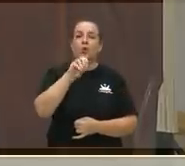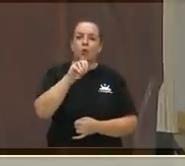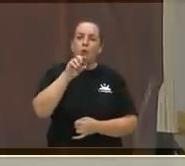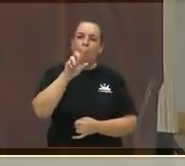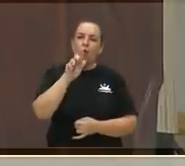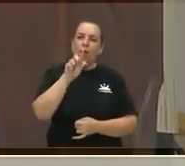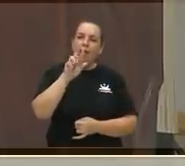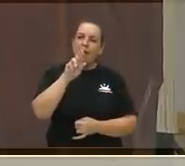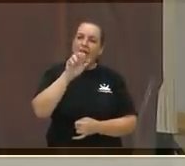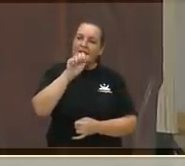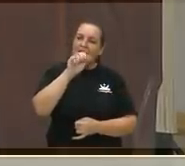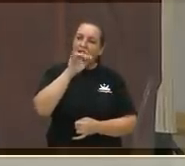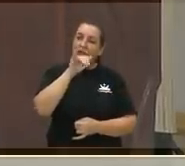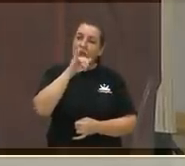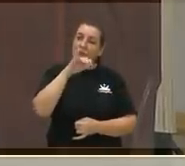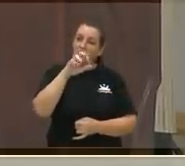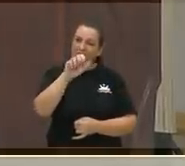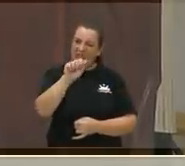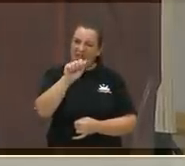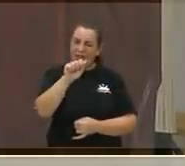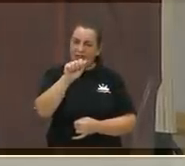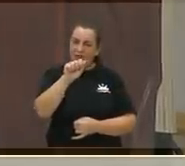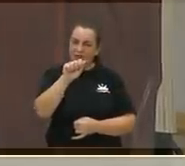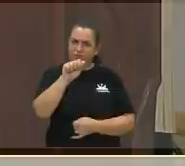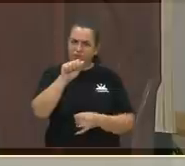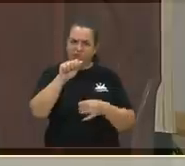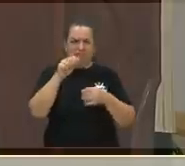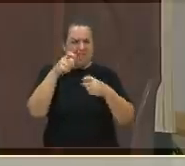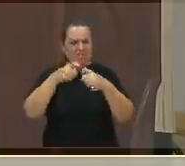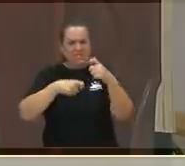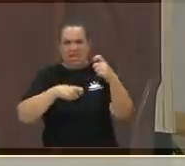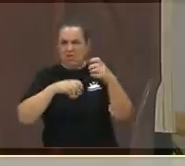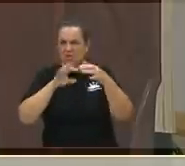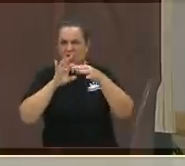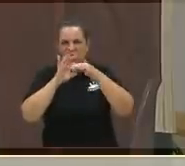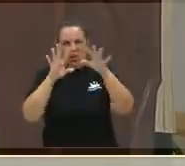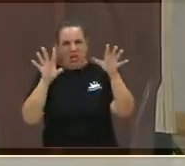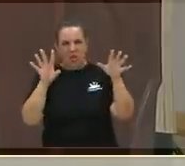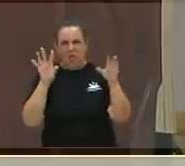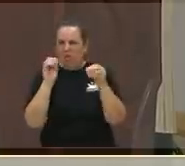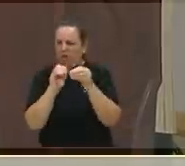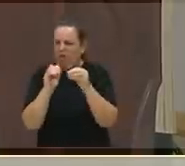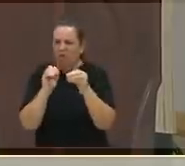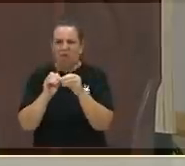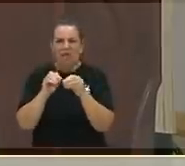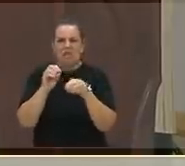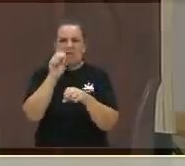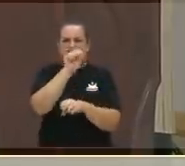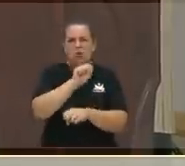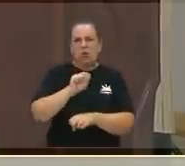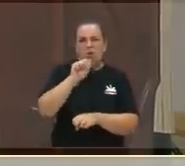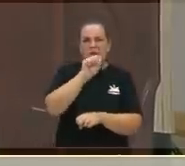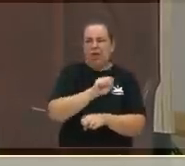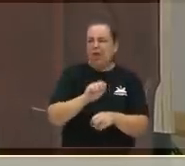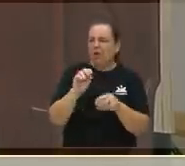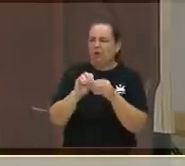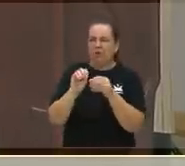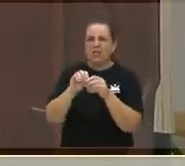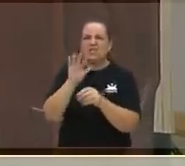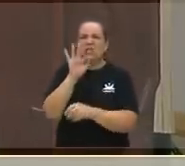tem usado imagem decente aos outeiros fez fornicação aos casados